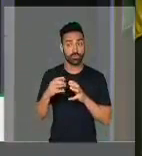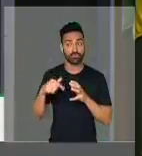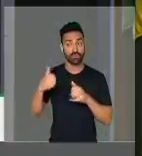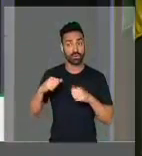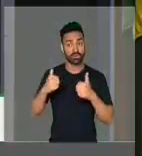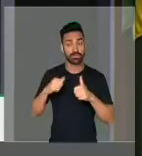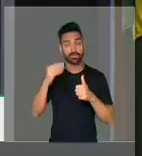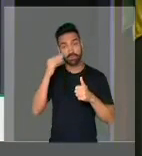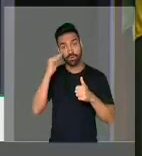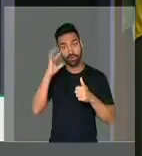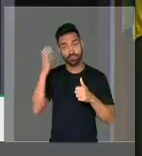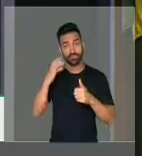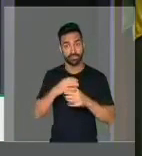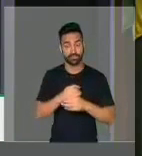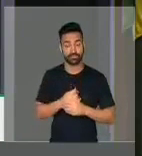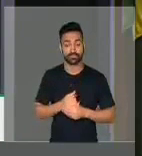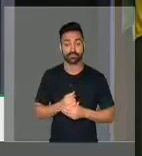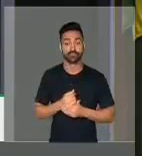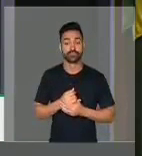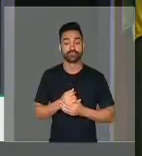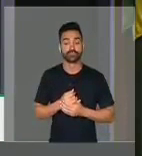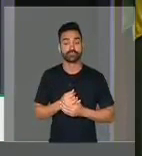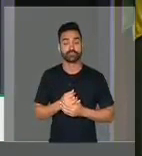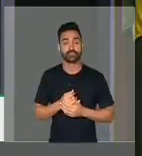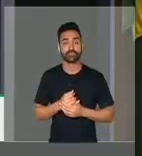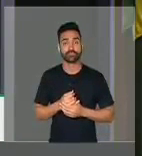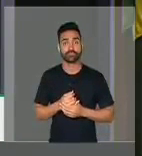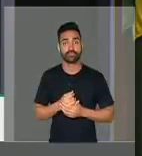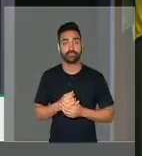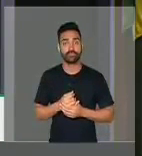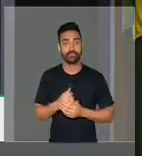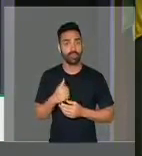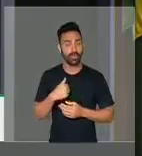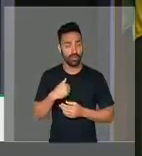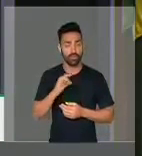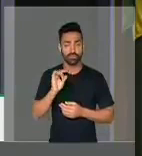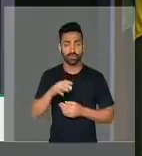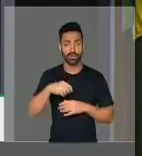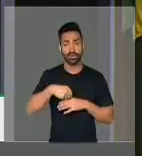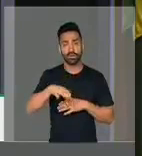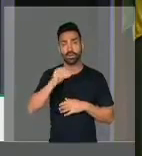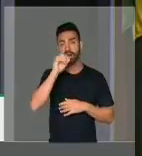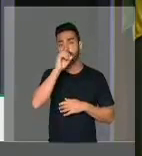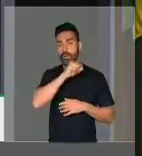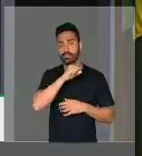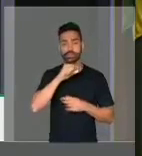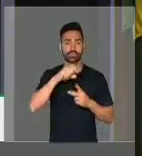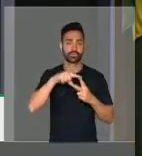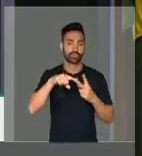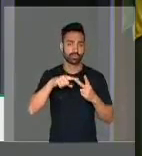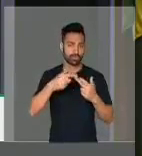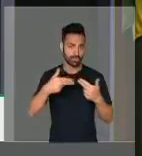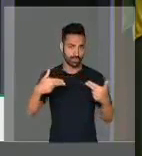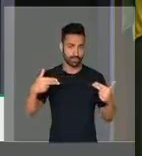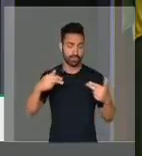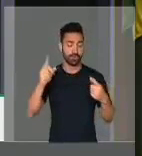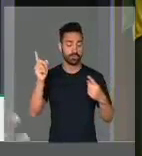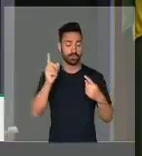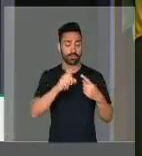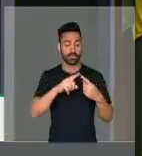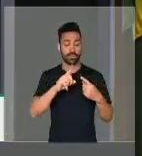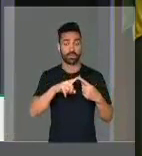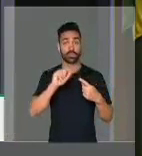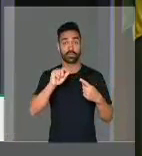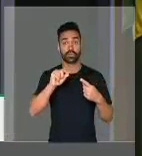buscar soluções para esta questão. E aí eu queria só rapidamente colocar duas questões fundamentais. A primeira,